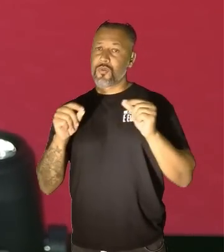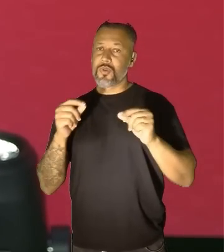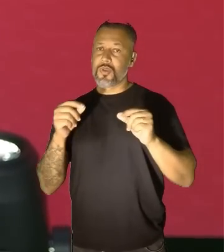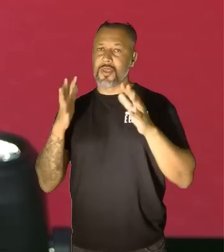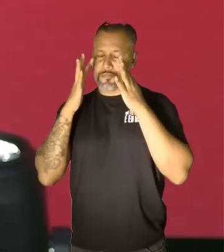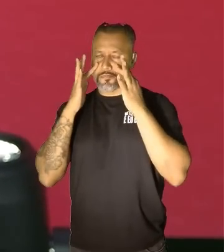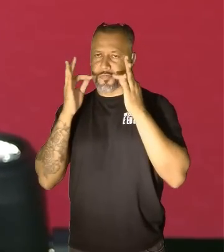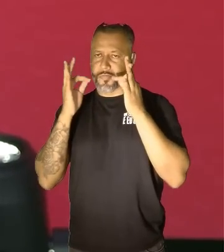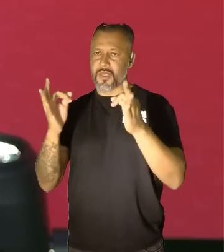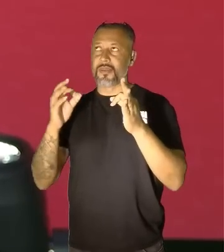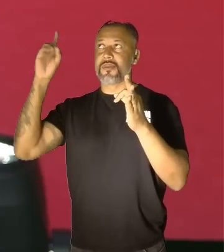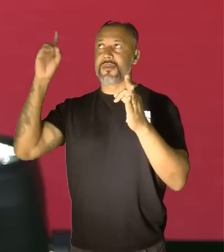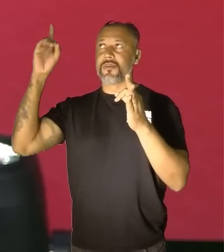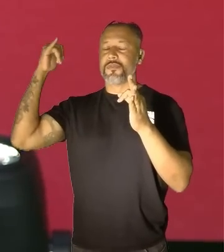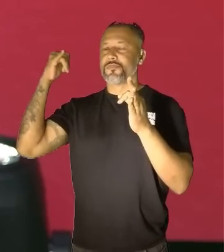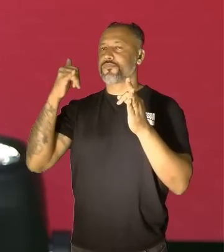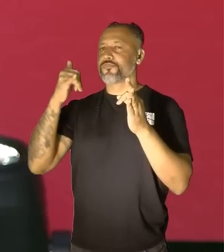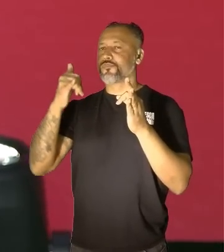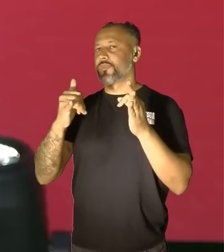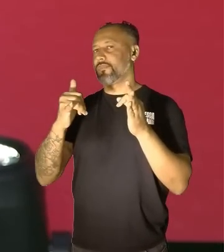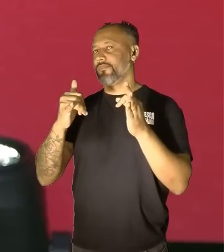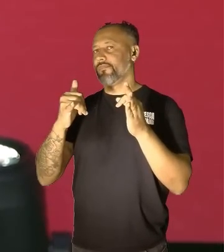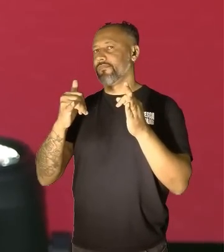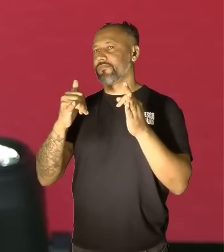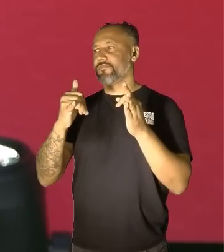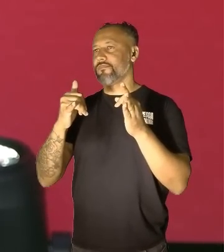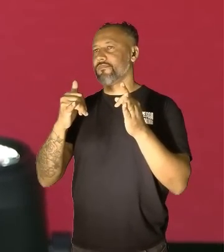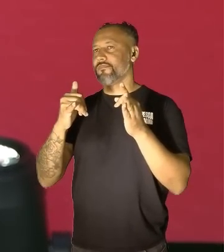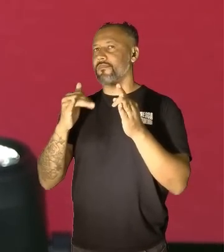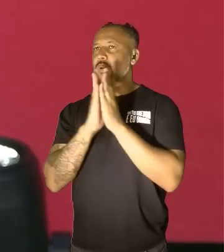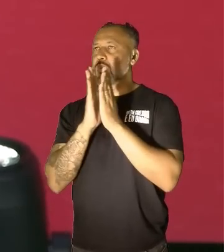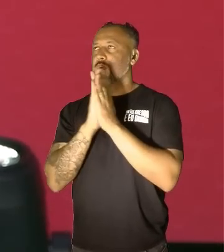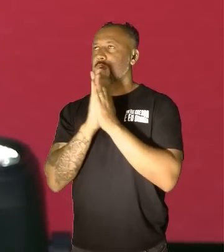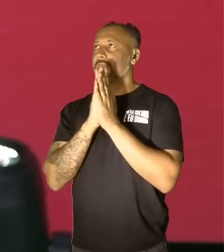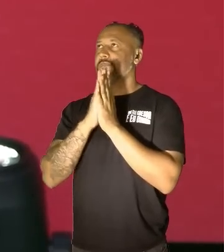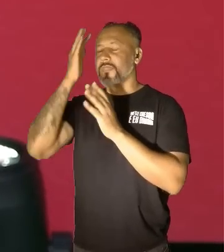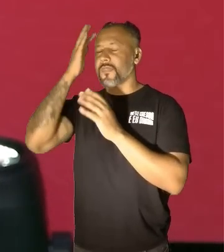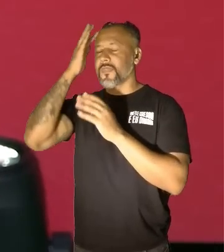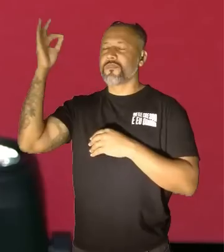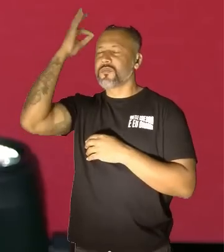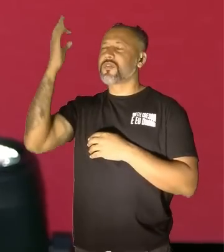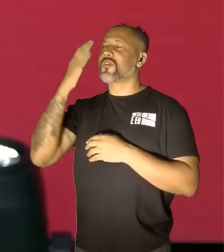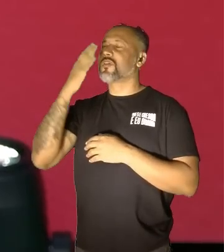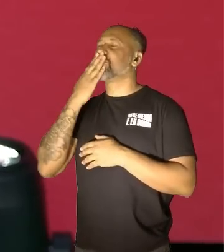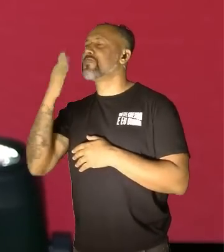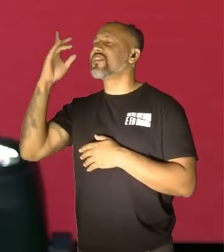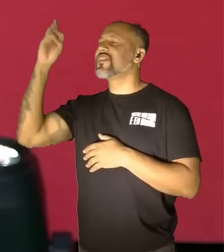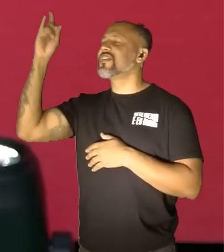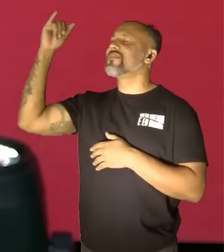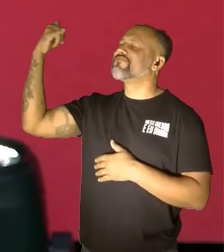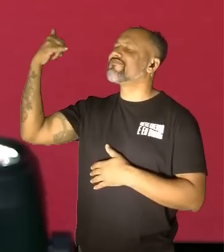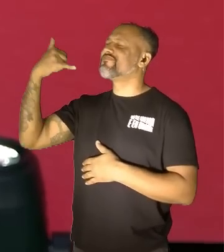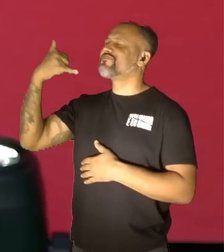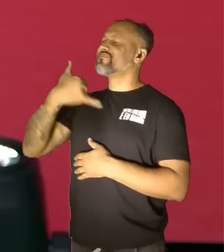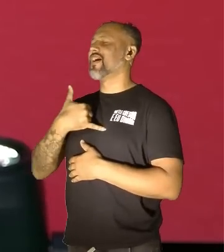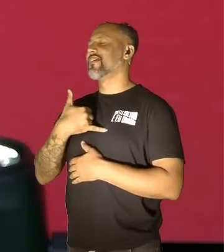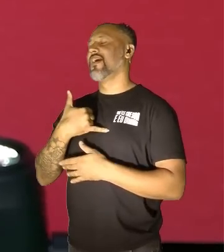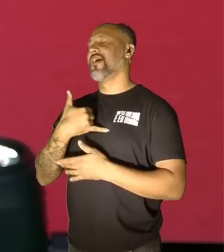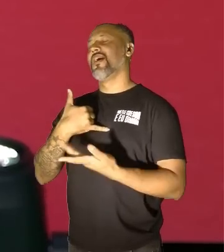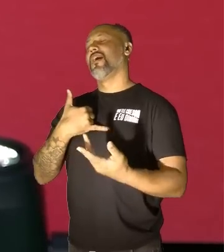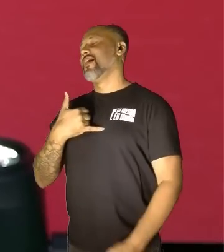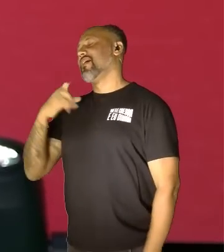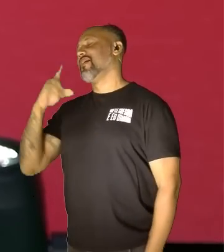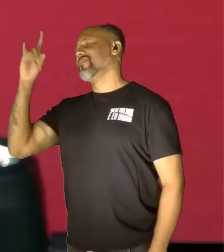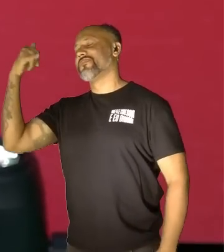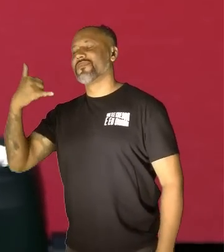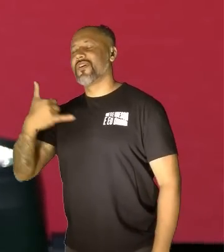para ouvir a voz de Deus. Espírito Santo, nós te pedimos, fala conosco, Senhor. Se o Senhor falar, a minha vida é outra. Se o Senhor falar, a